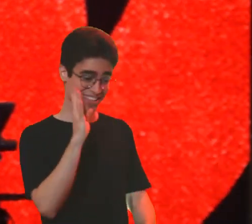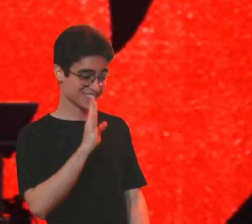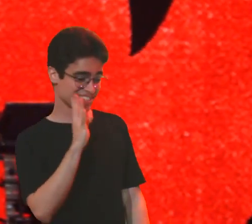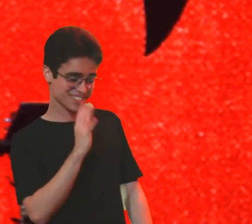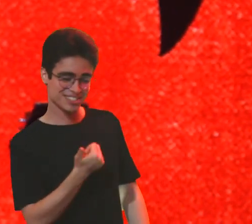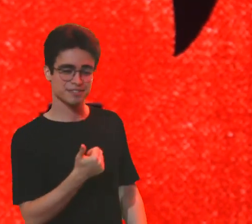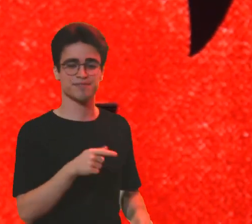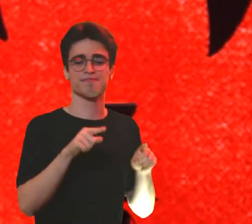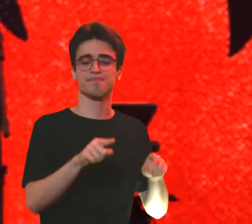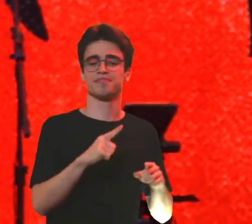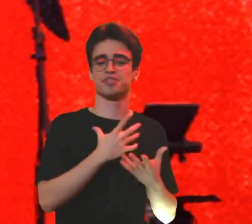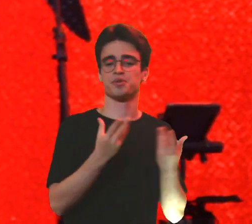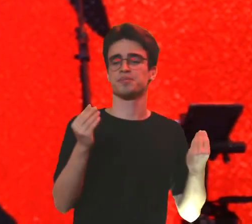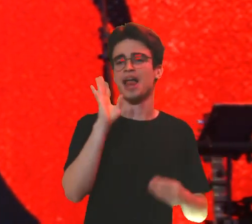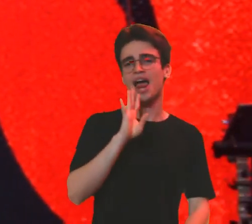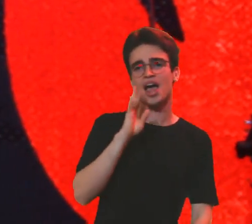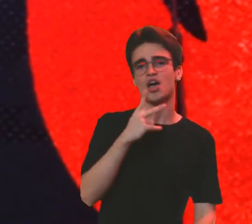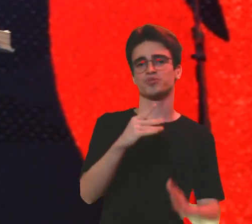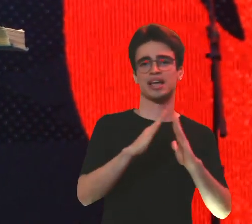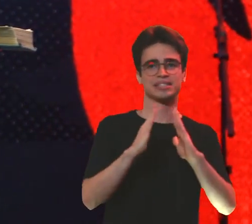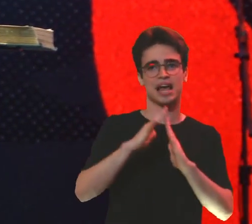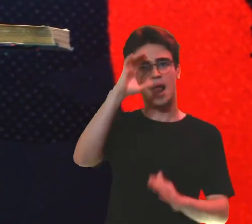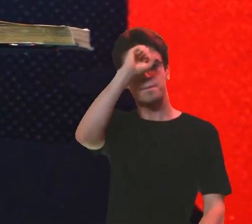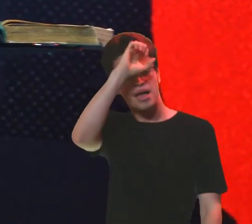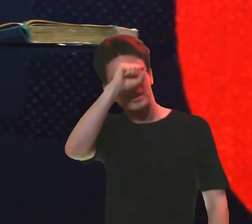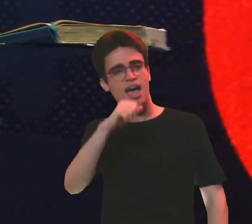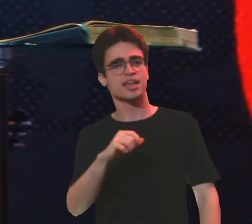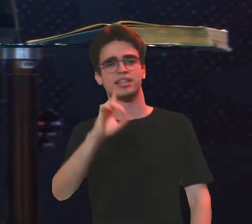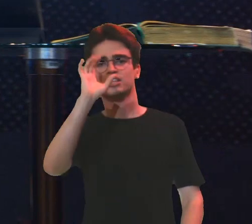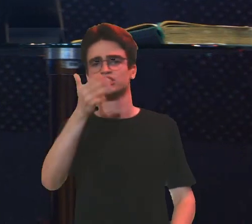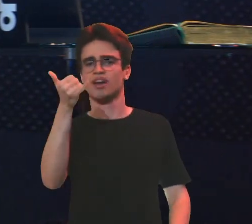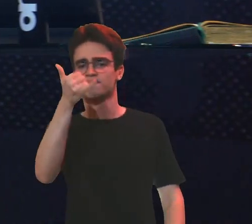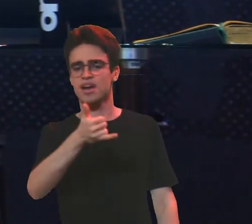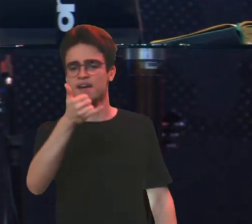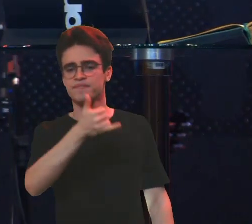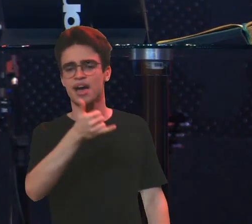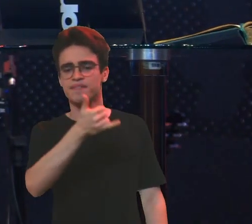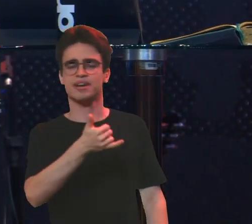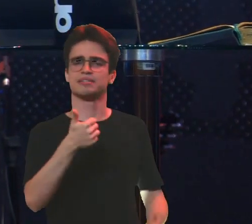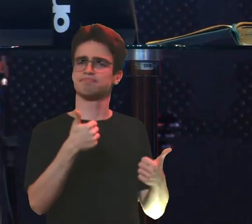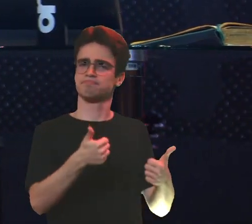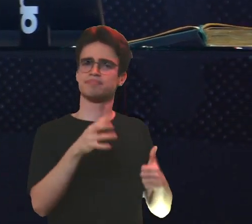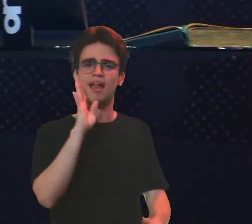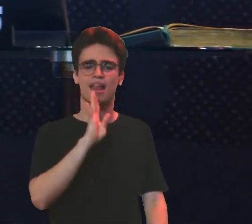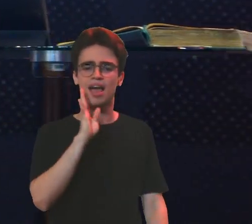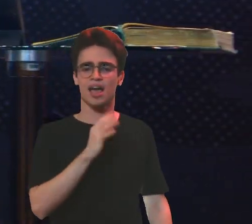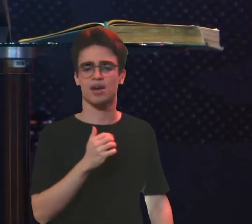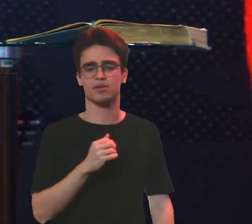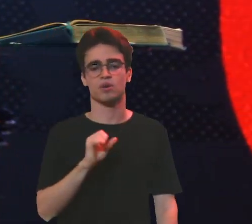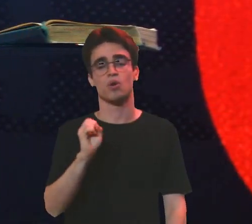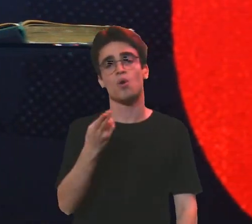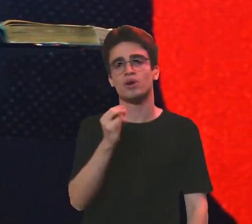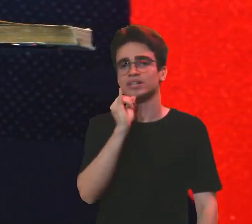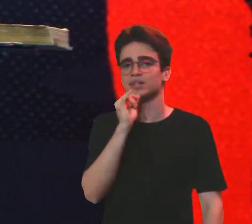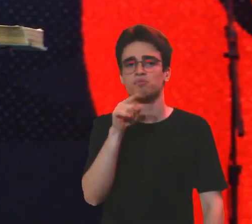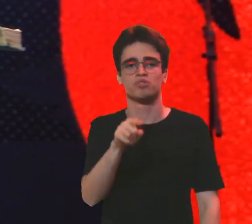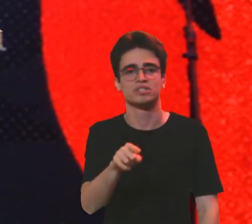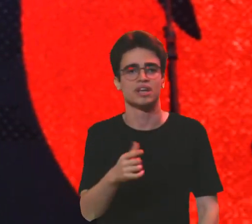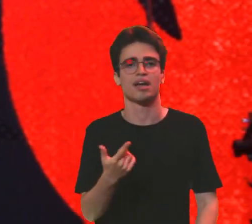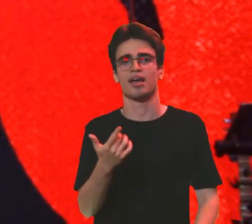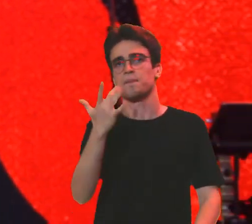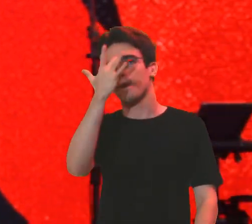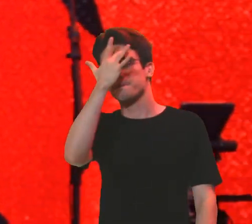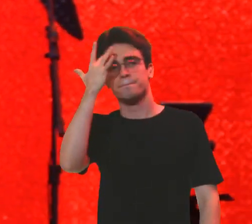school, tanta coisa legal na sua célula, tanta coisa que Deus está falando com você aqui. Ele não quer que você seja